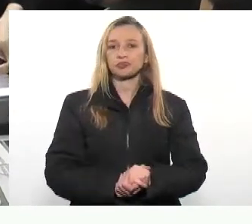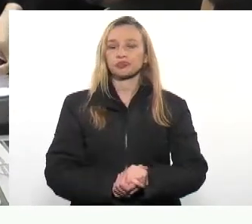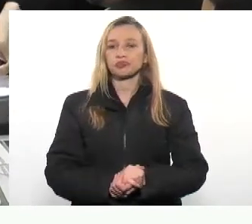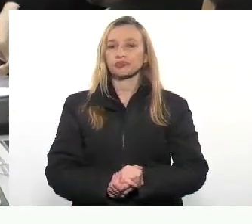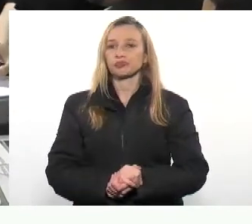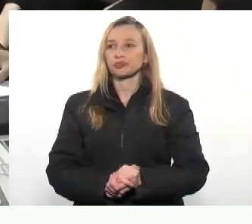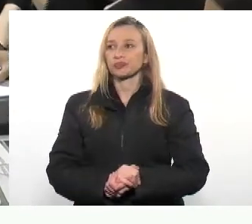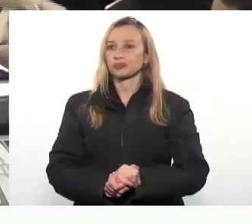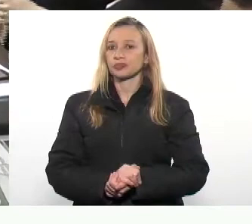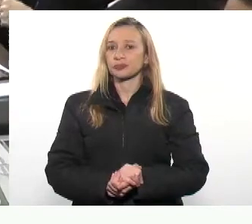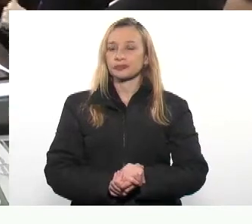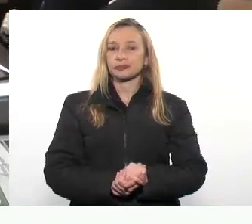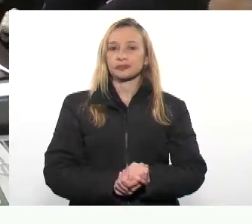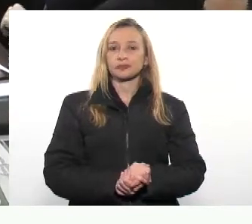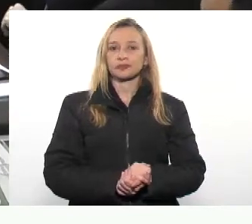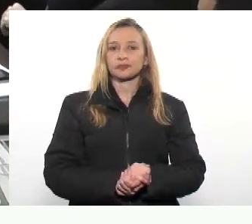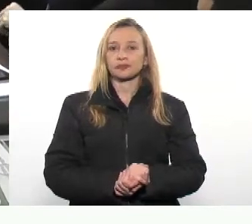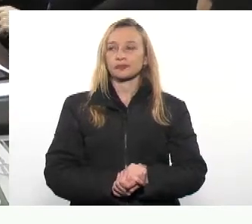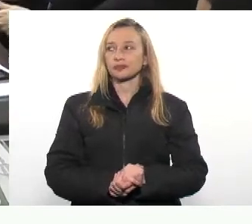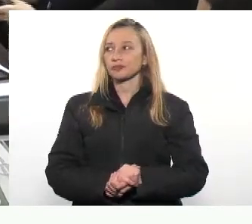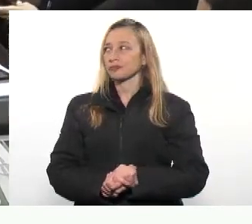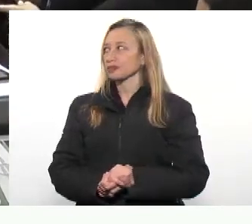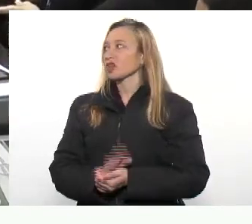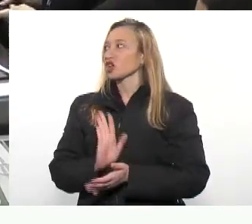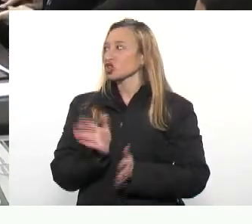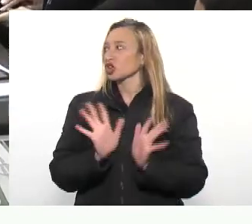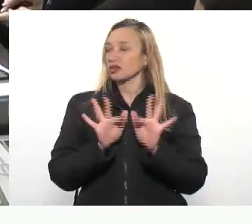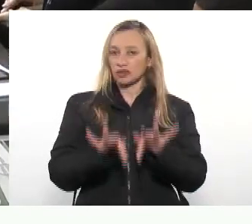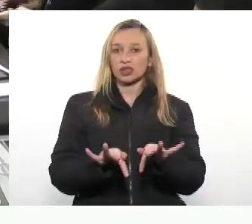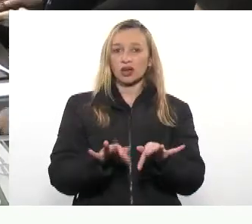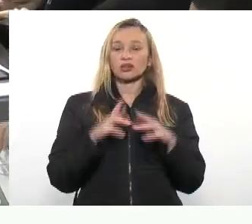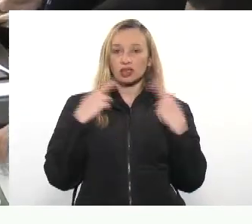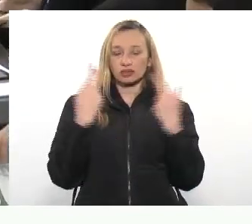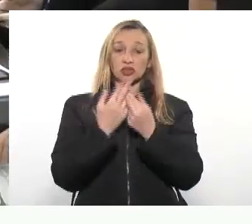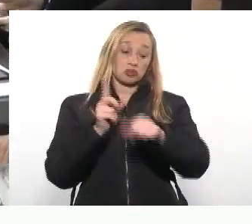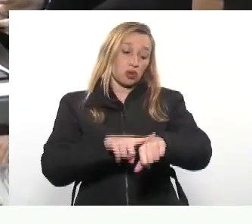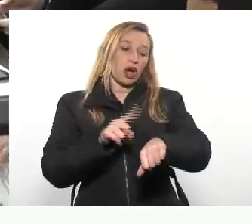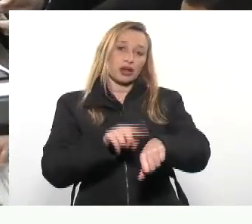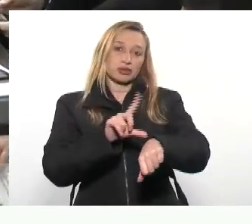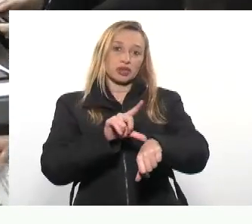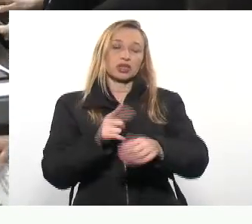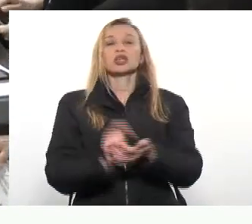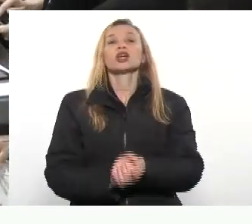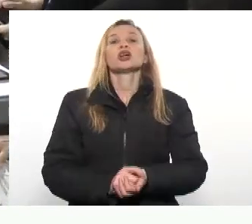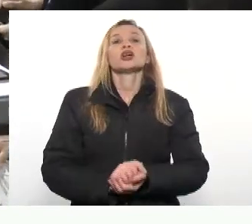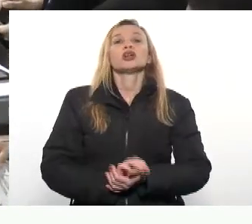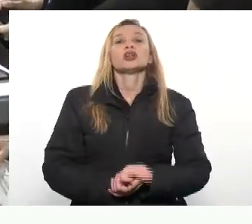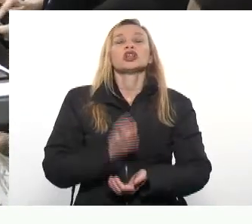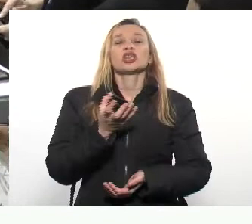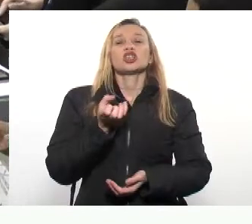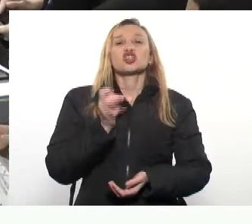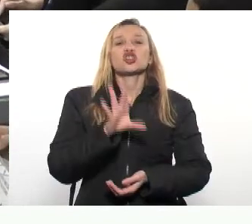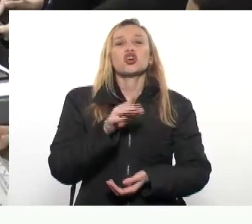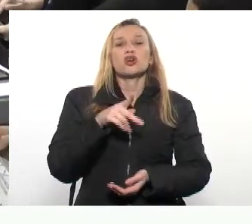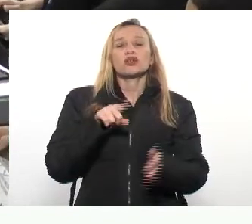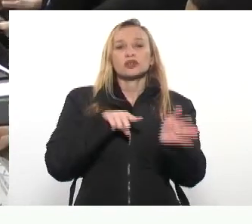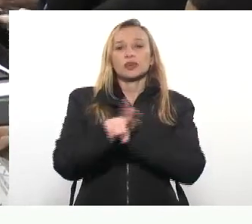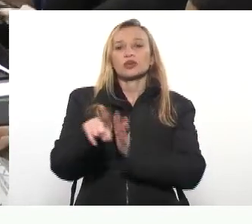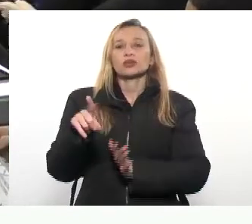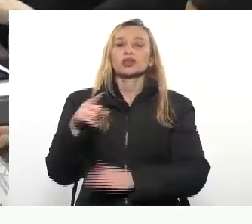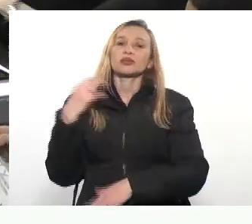Acho que já estamos partindo para o final, né, da audiência por conta do horário. Eu queria só fazer uma pergunta aqui para a